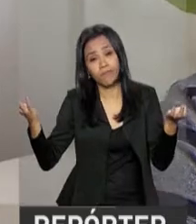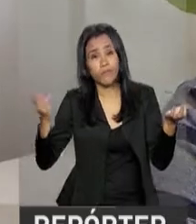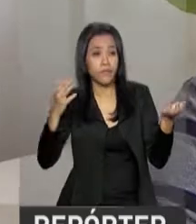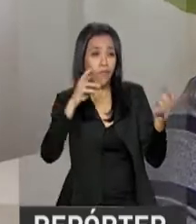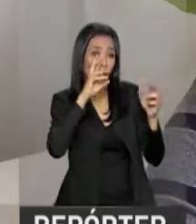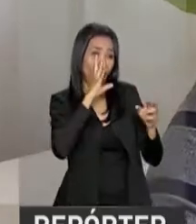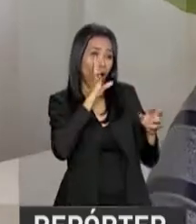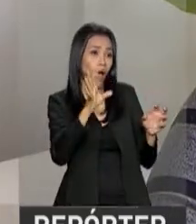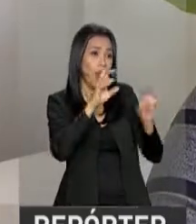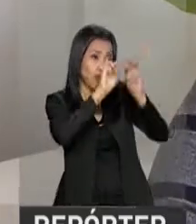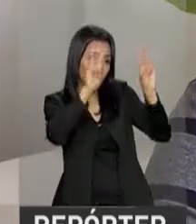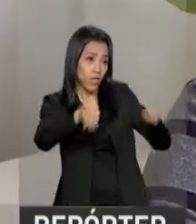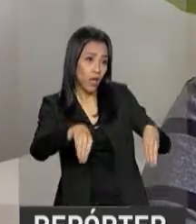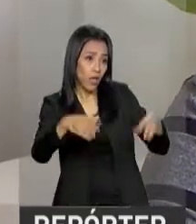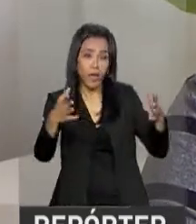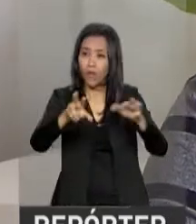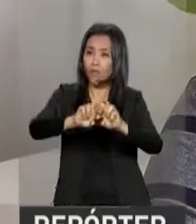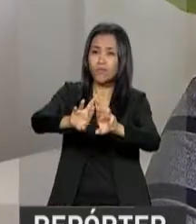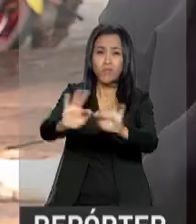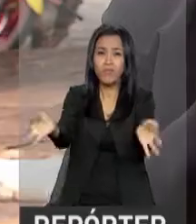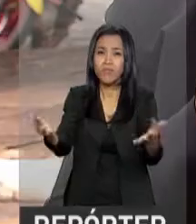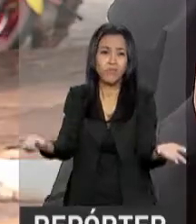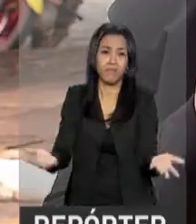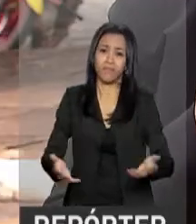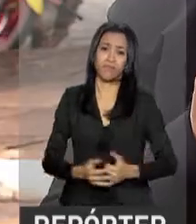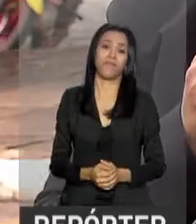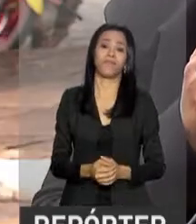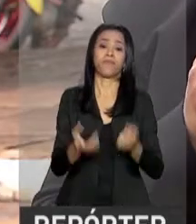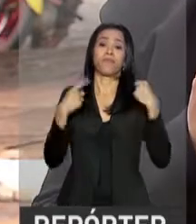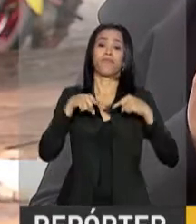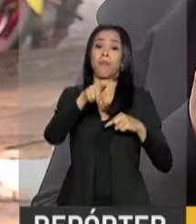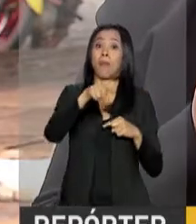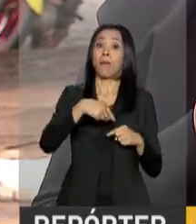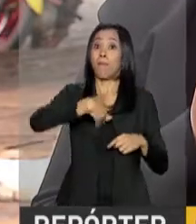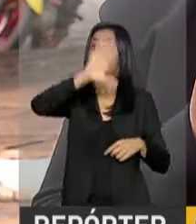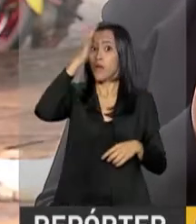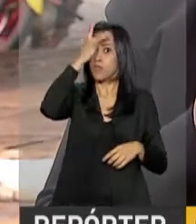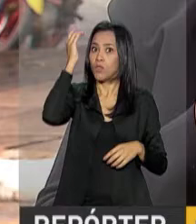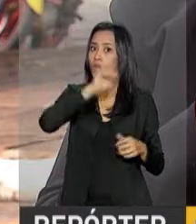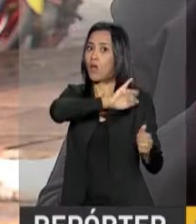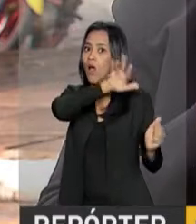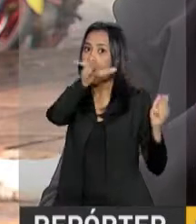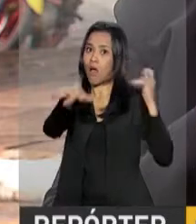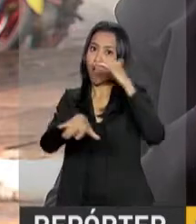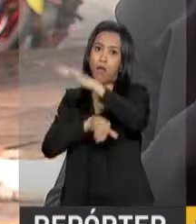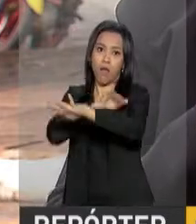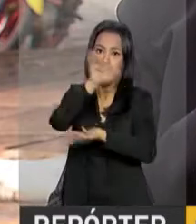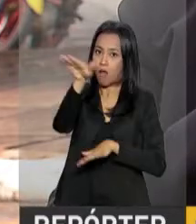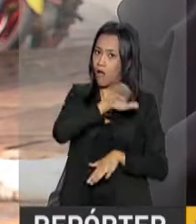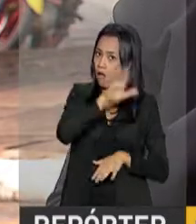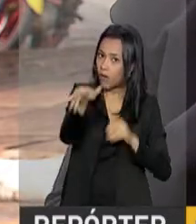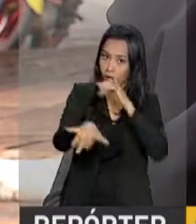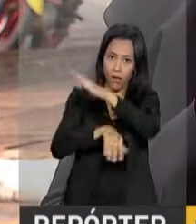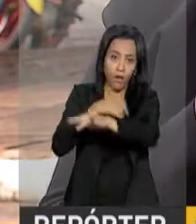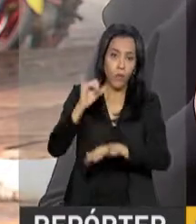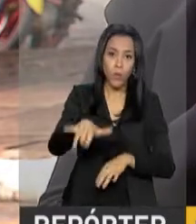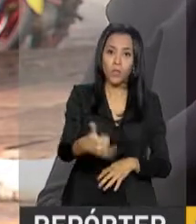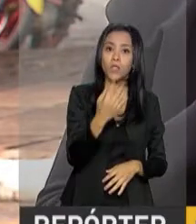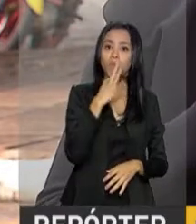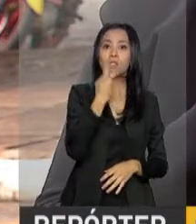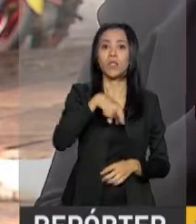o arco do triunfo e pronto e para que um número maior de pessoas têm a oportunidade de conhecer a cultura